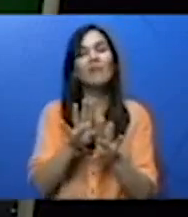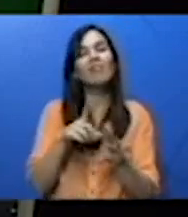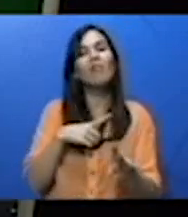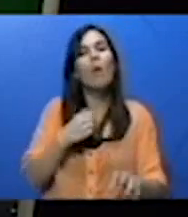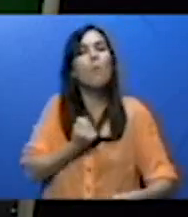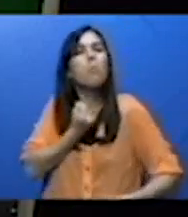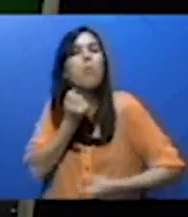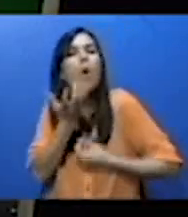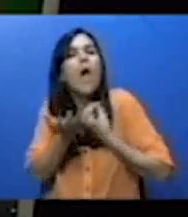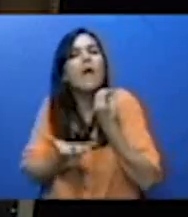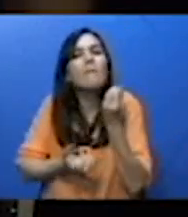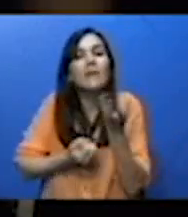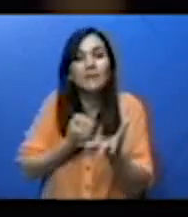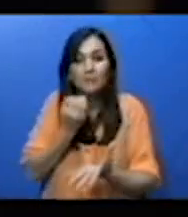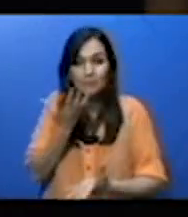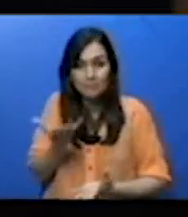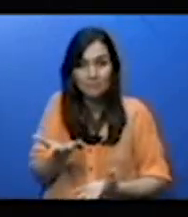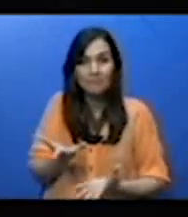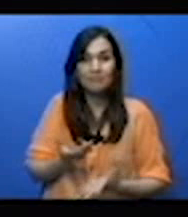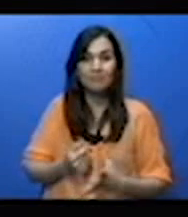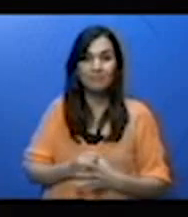poema, tá?